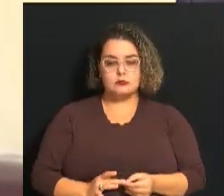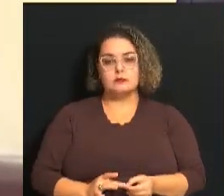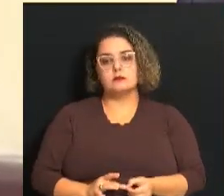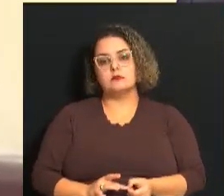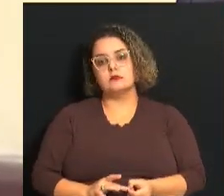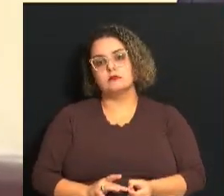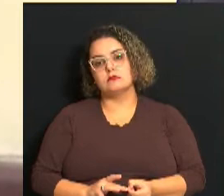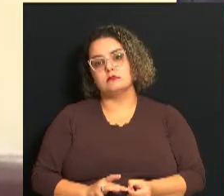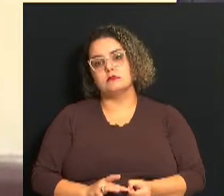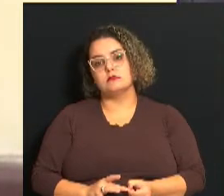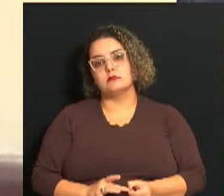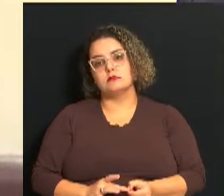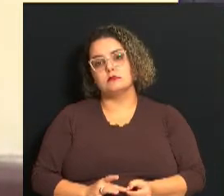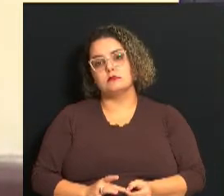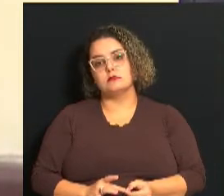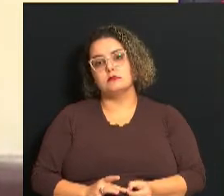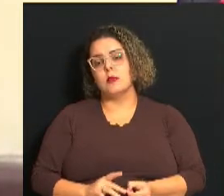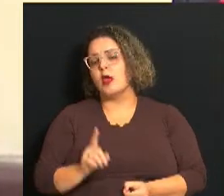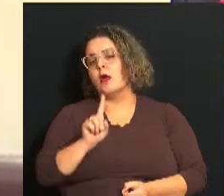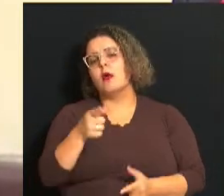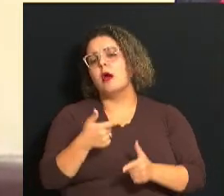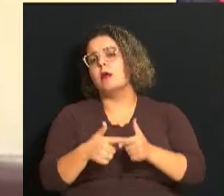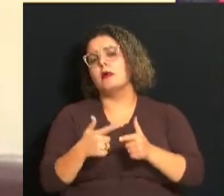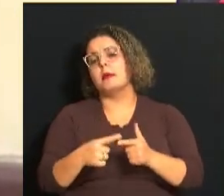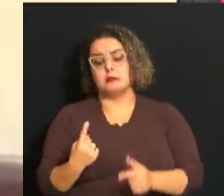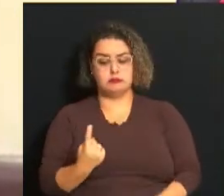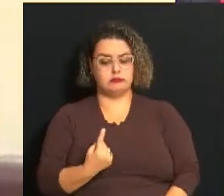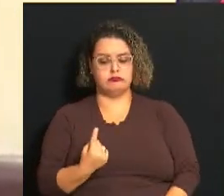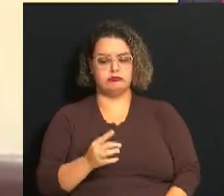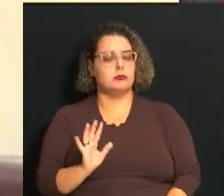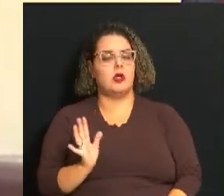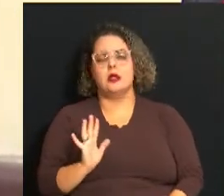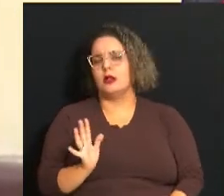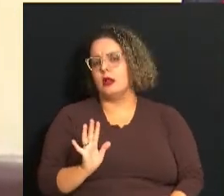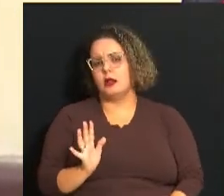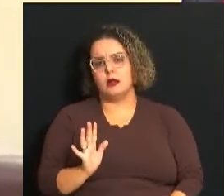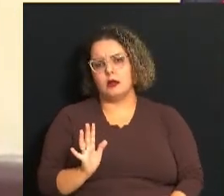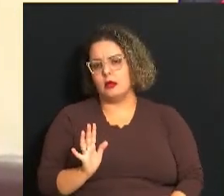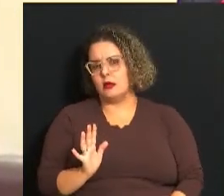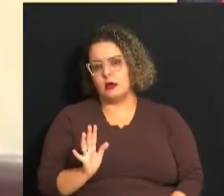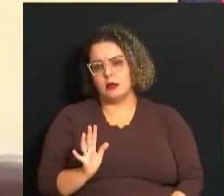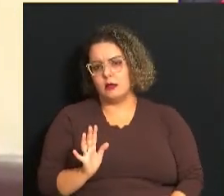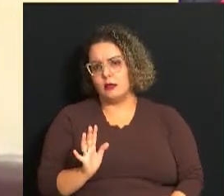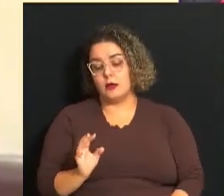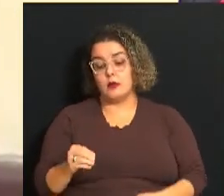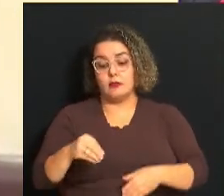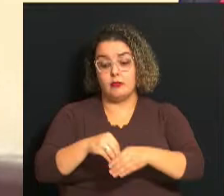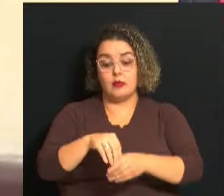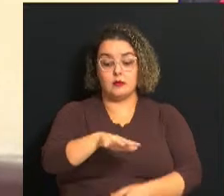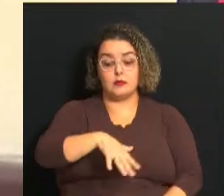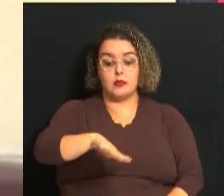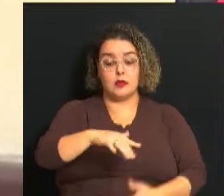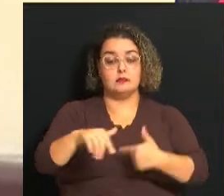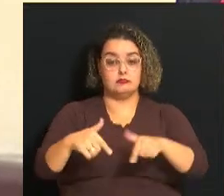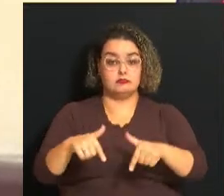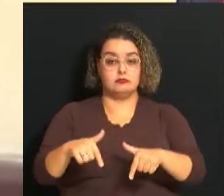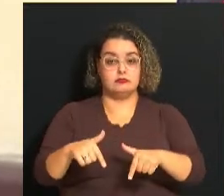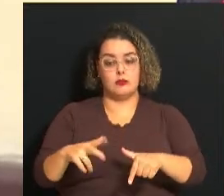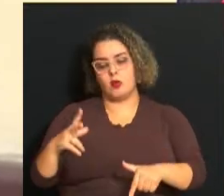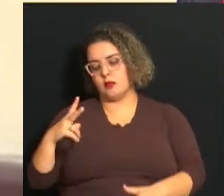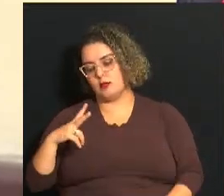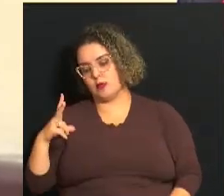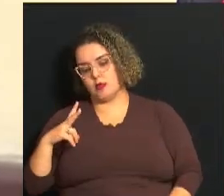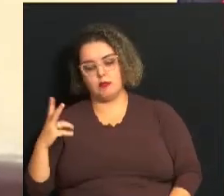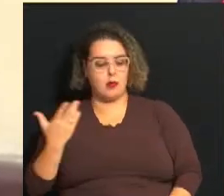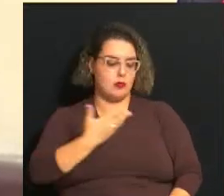o assédio moral ele não problema meramente individual ele também ele traz para dentro do ambiente de trabalho seja na iniciativa privada